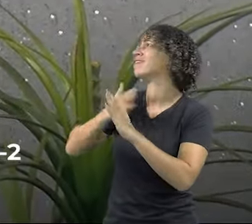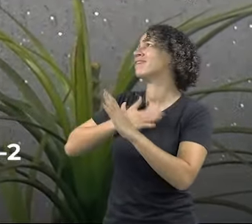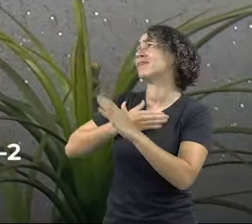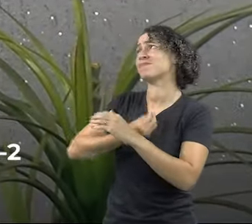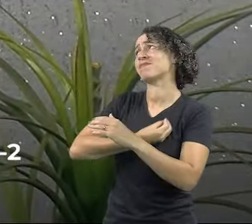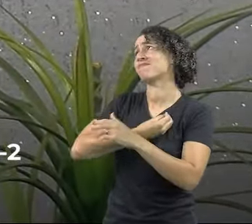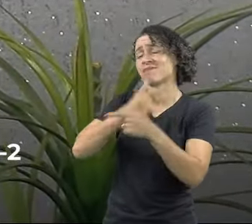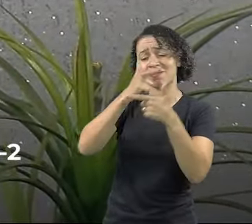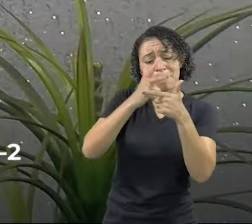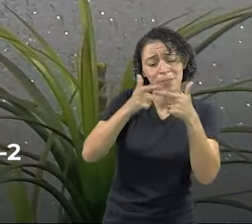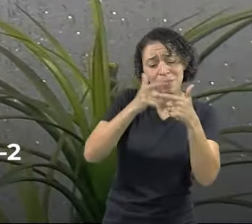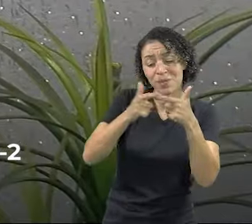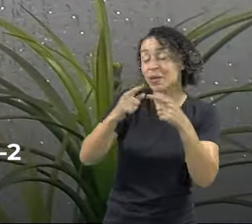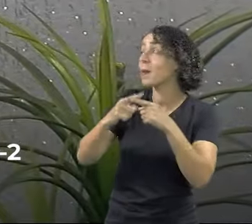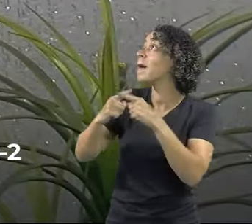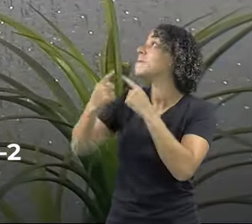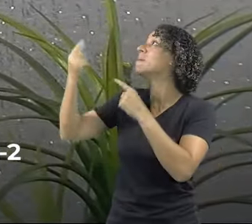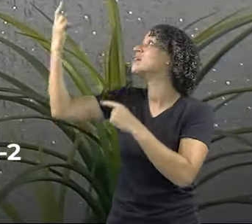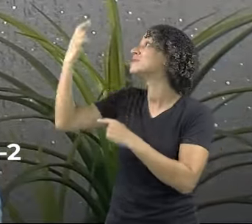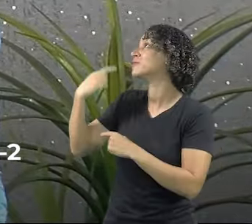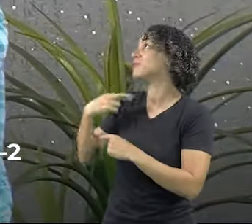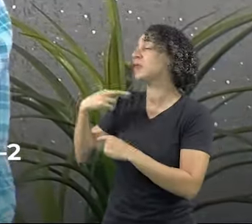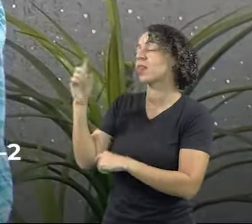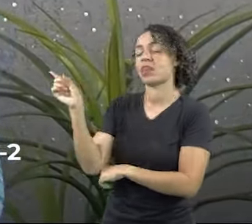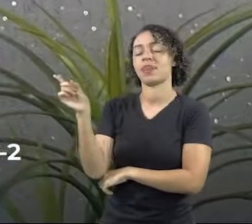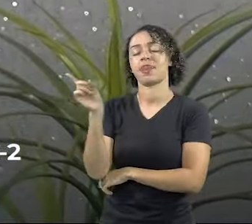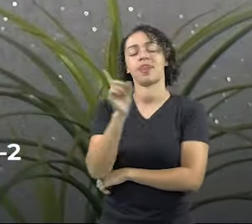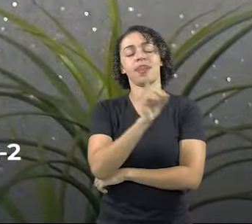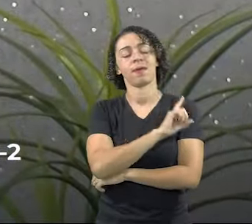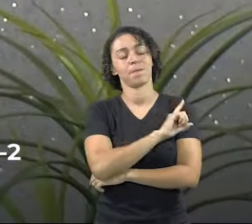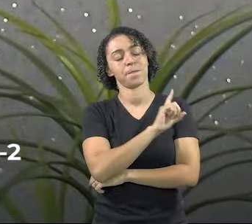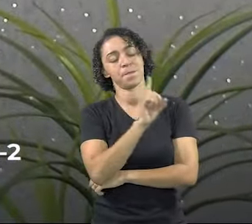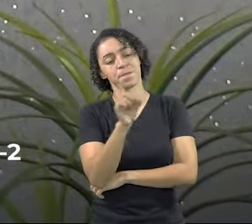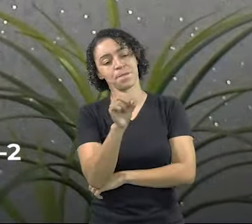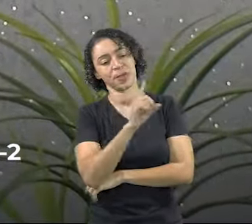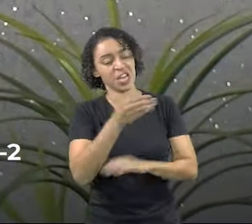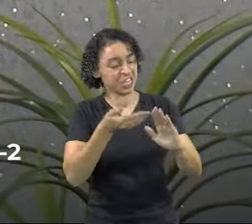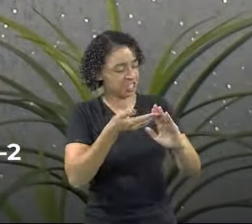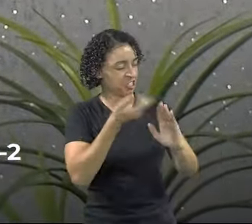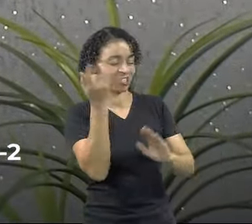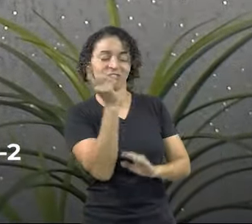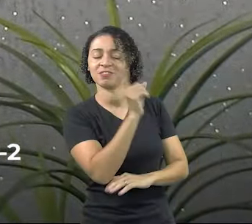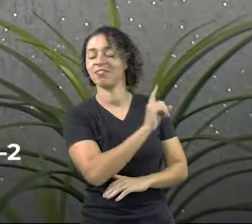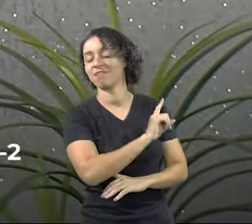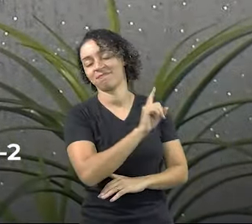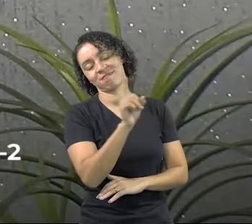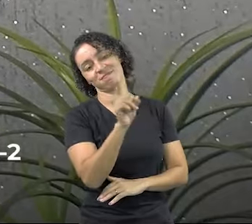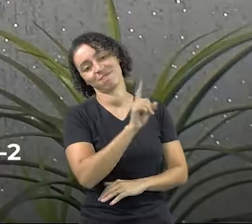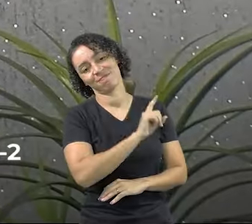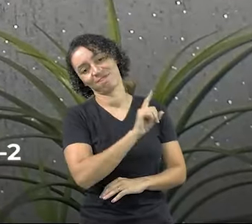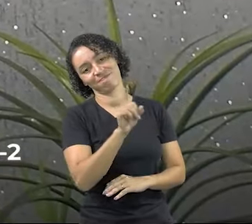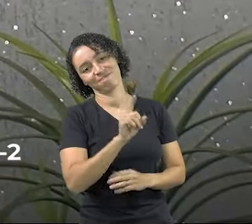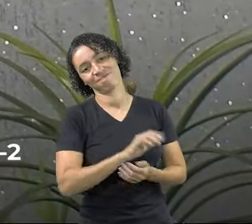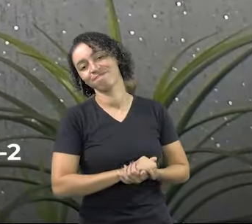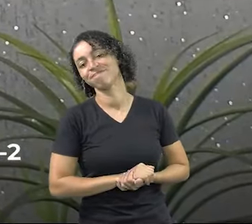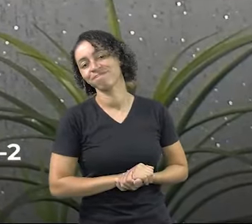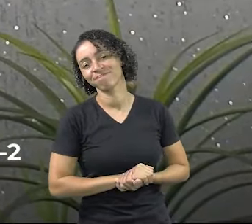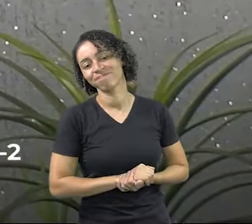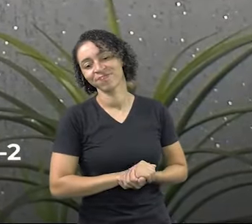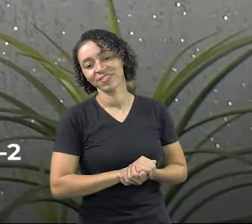de mim mas o senhor disse não eu não vou tirar esse espinho da tua